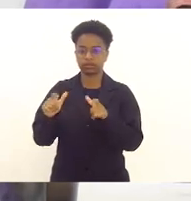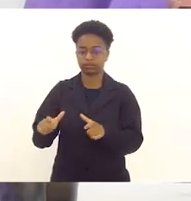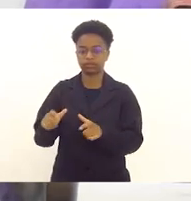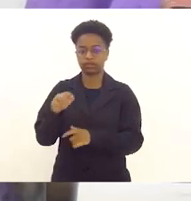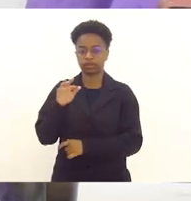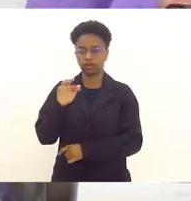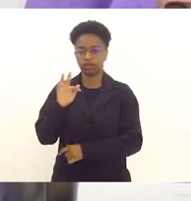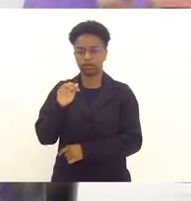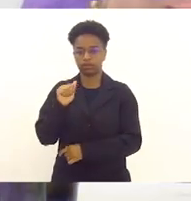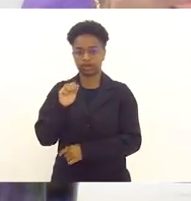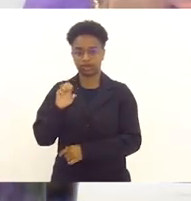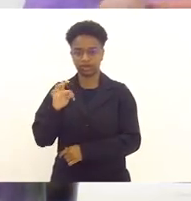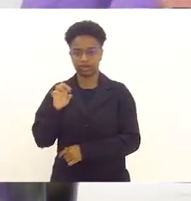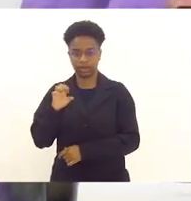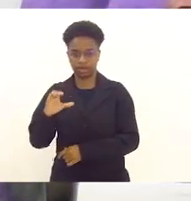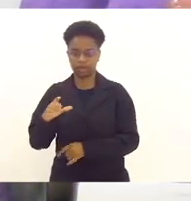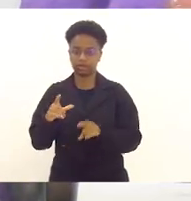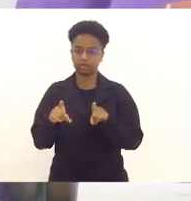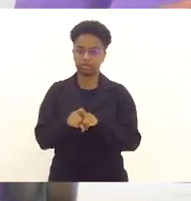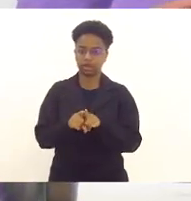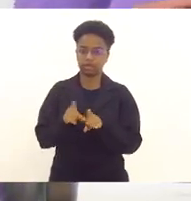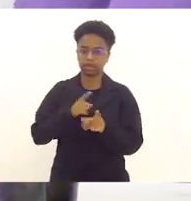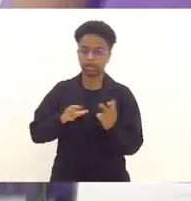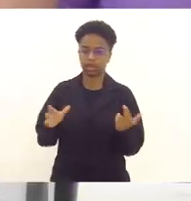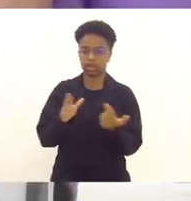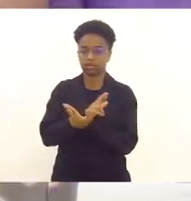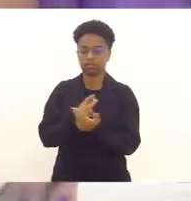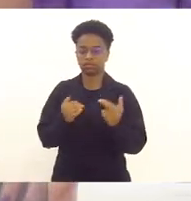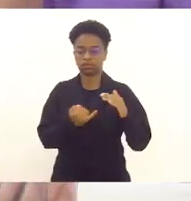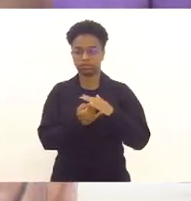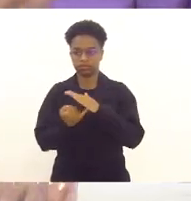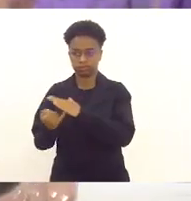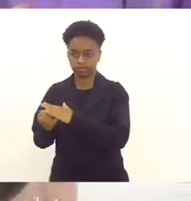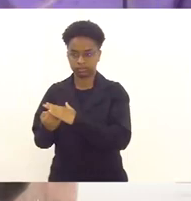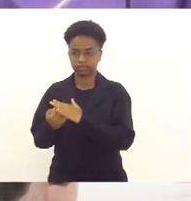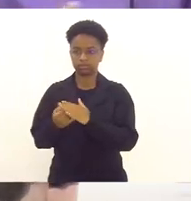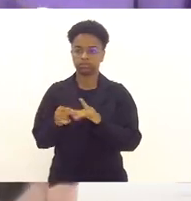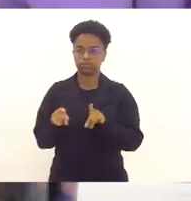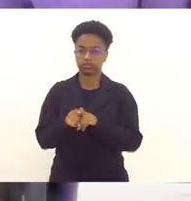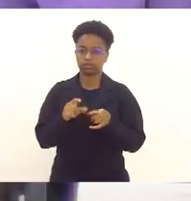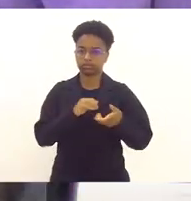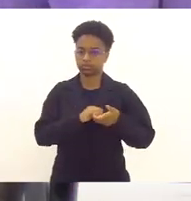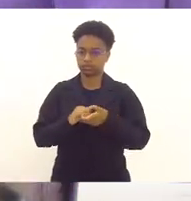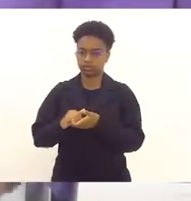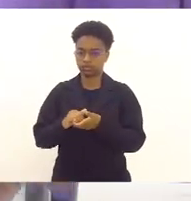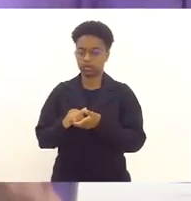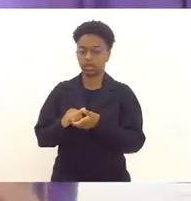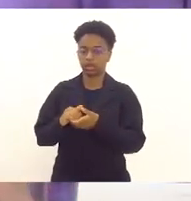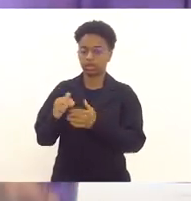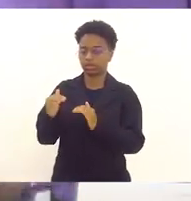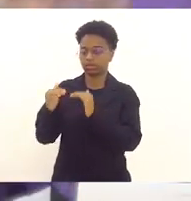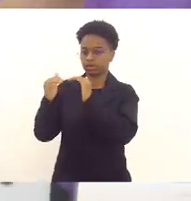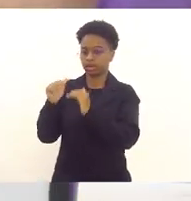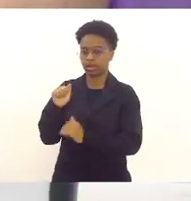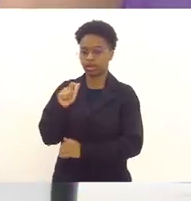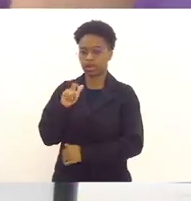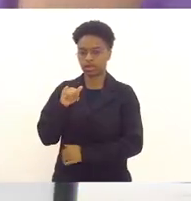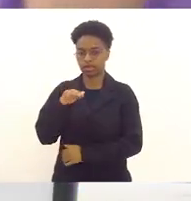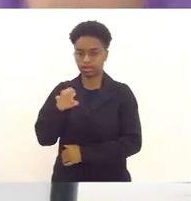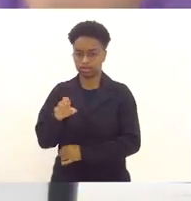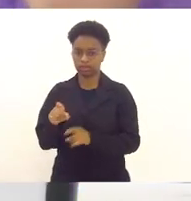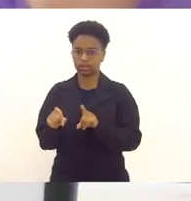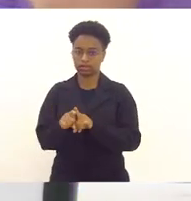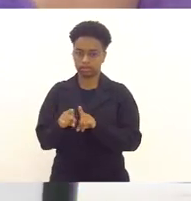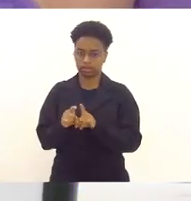nós trabalhamos com relações institucionais é que que era fazer uma saudação a nossa superintendente ali em inglês que é